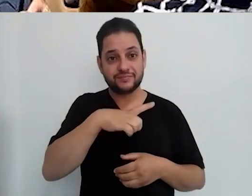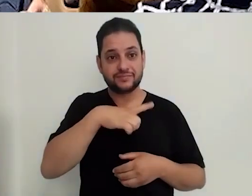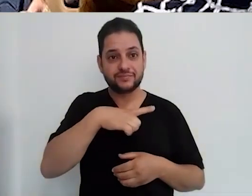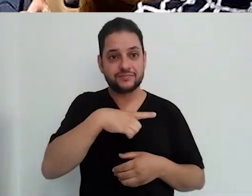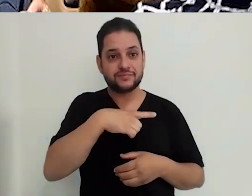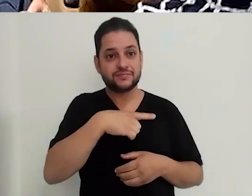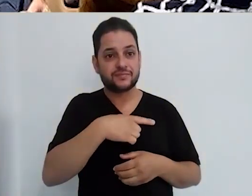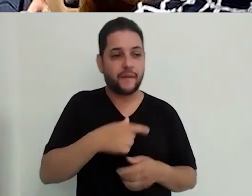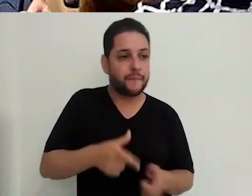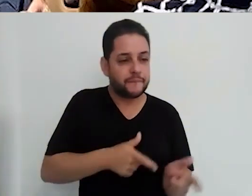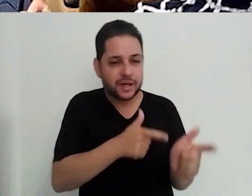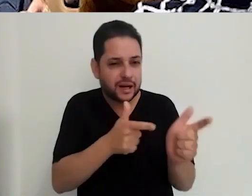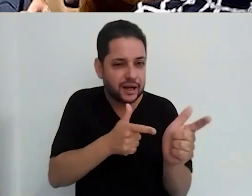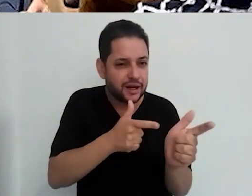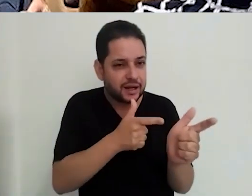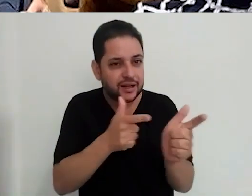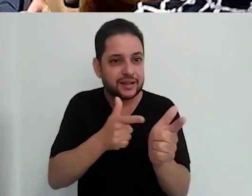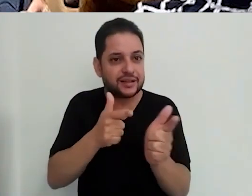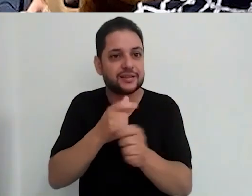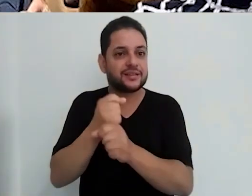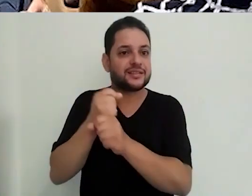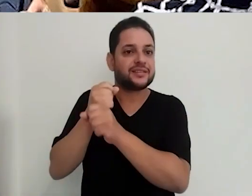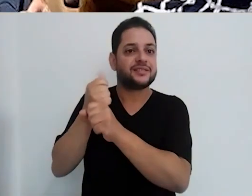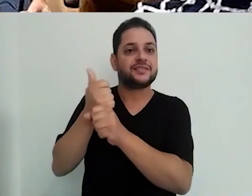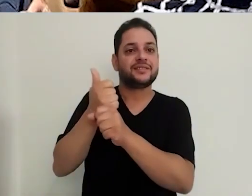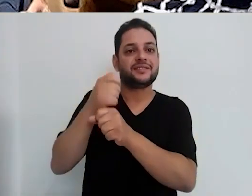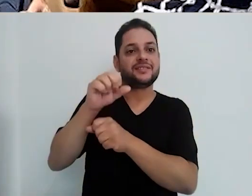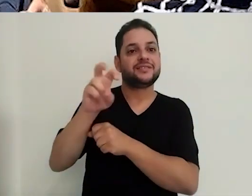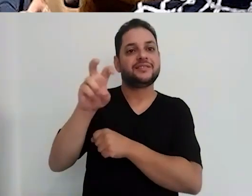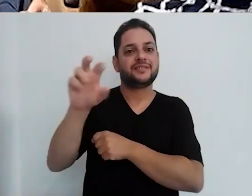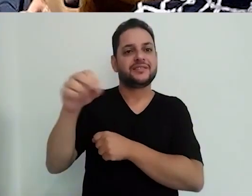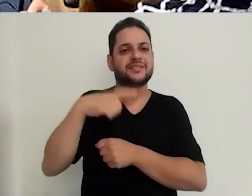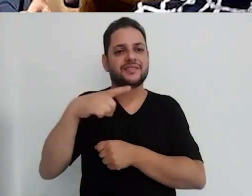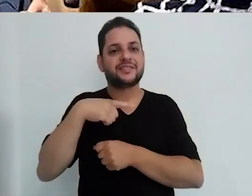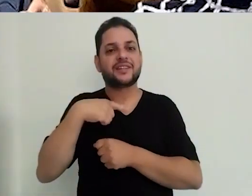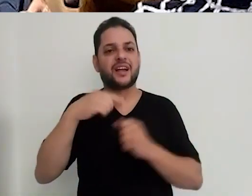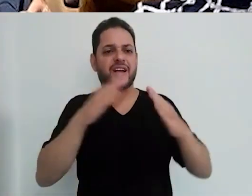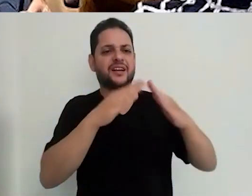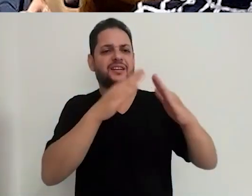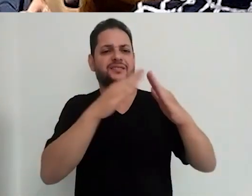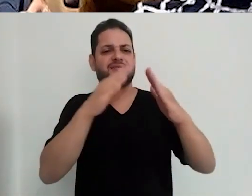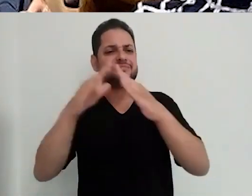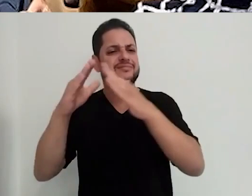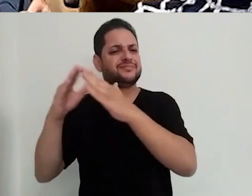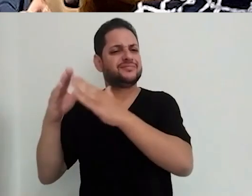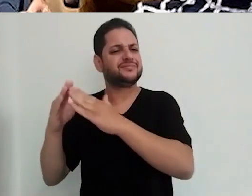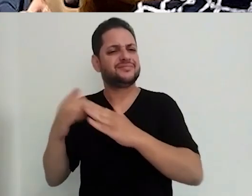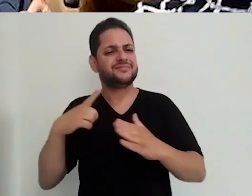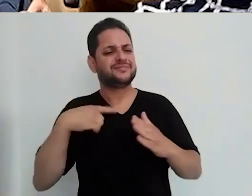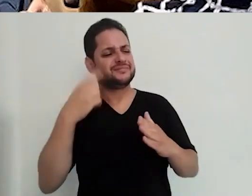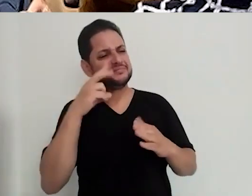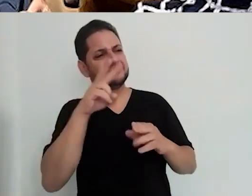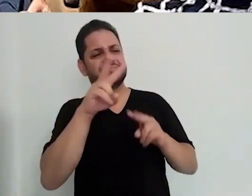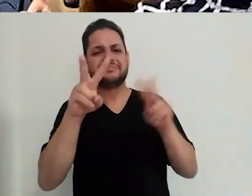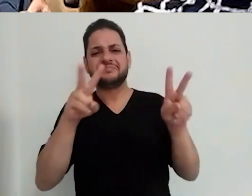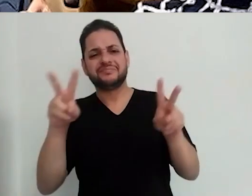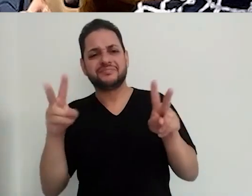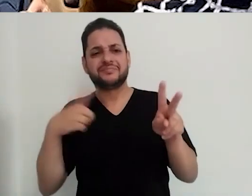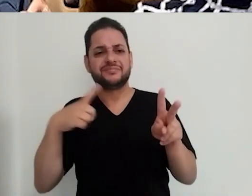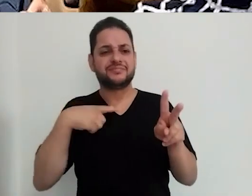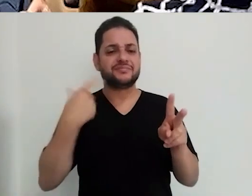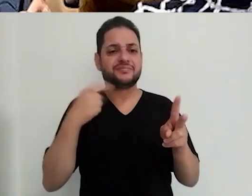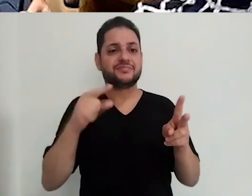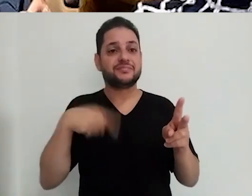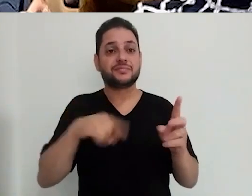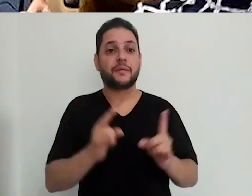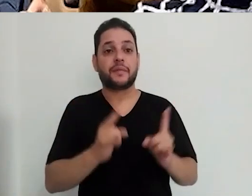nos anos 50 e a casa dele é cheia de troféu de caça. Então foi uma coisa meio bizarra, assim, porque eu estava nesse apartamento, um apartamentaço grande aqui em São